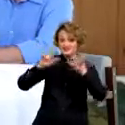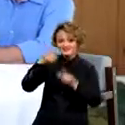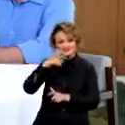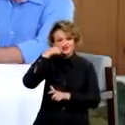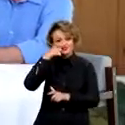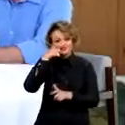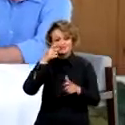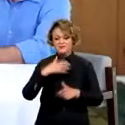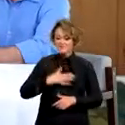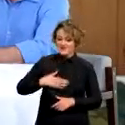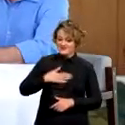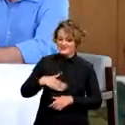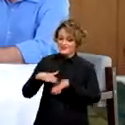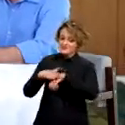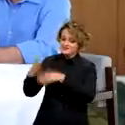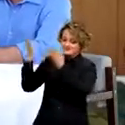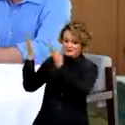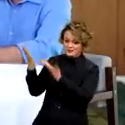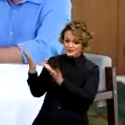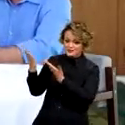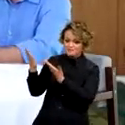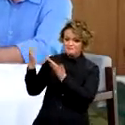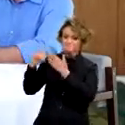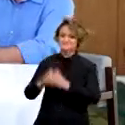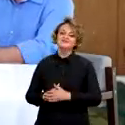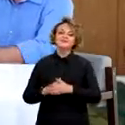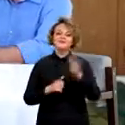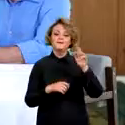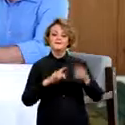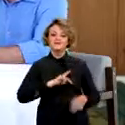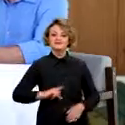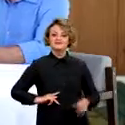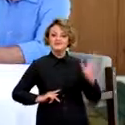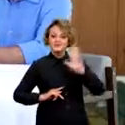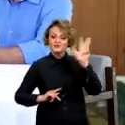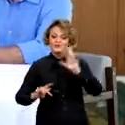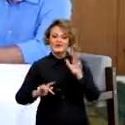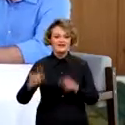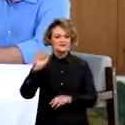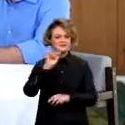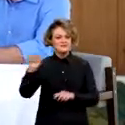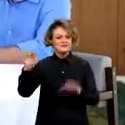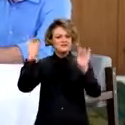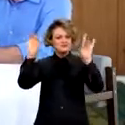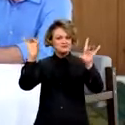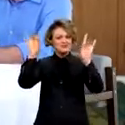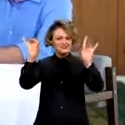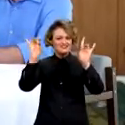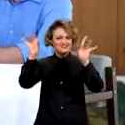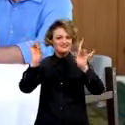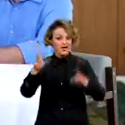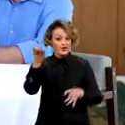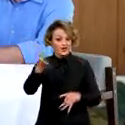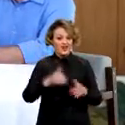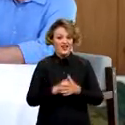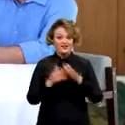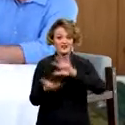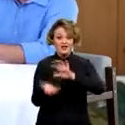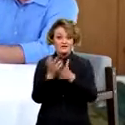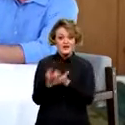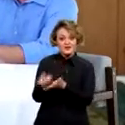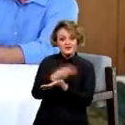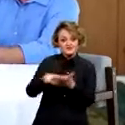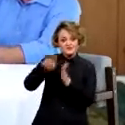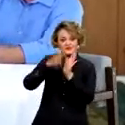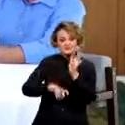enfim. Prazer aqui, mais um Conversa com o presidente Lula. E uma semana extraordinária, né? Uma semana de essa reforma tributária, essa